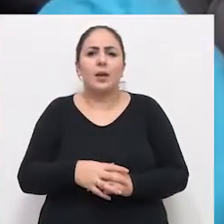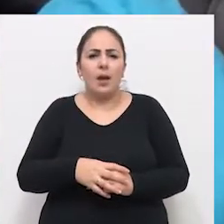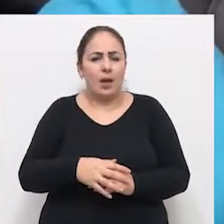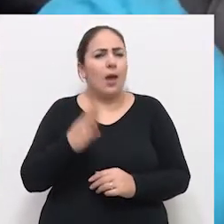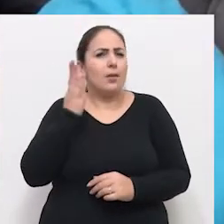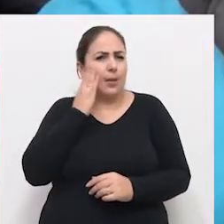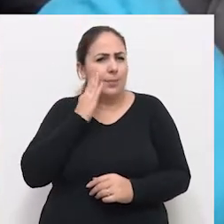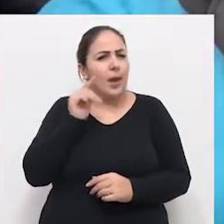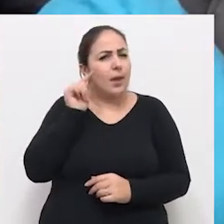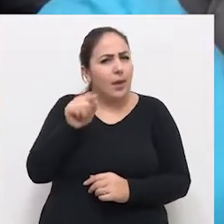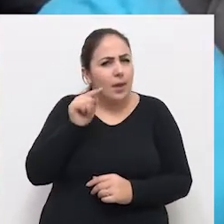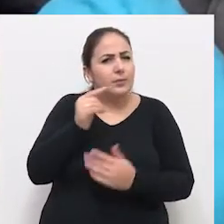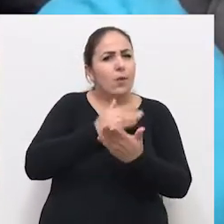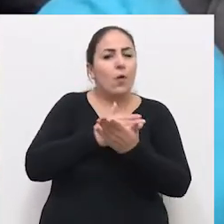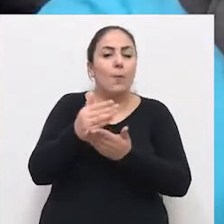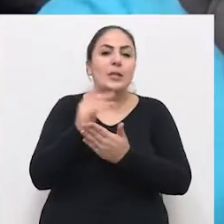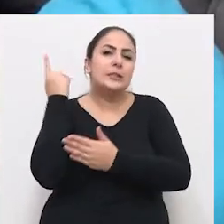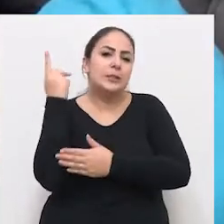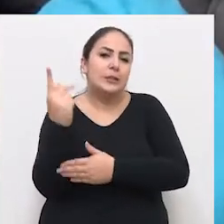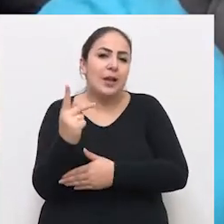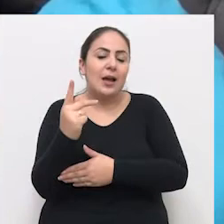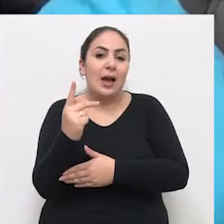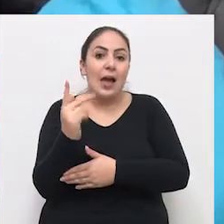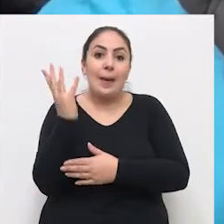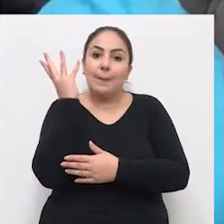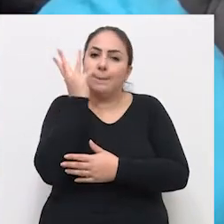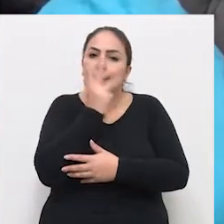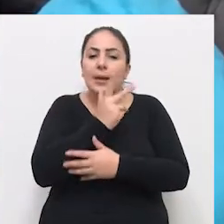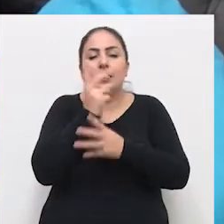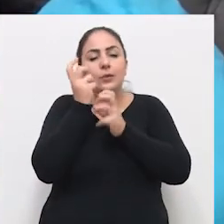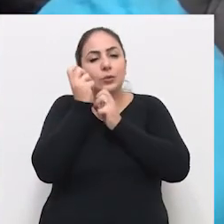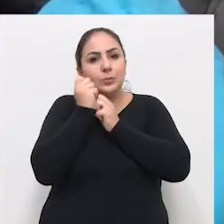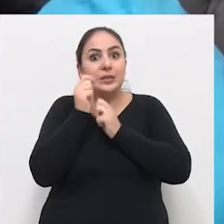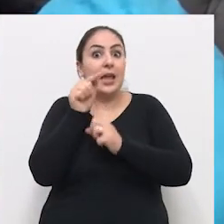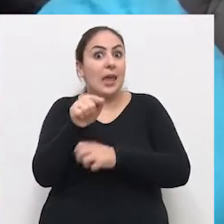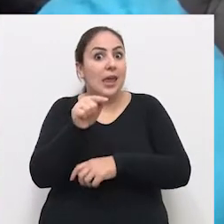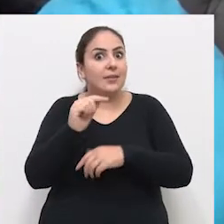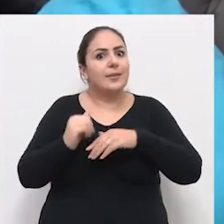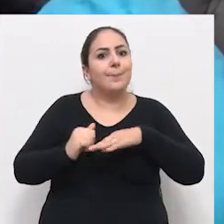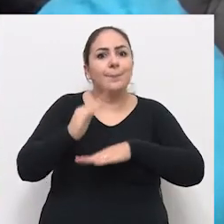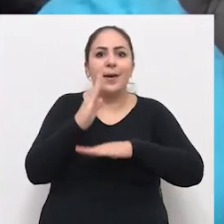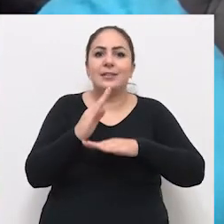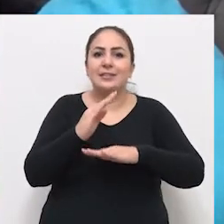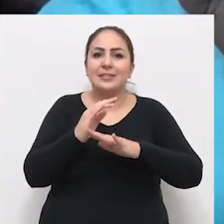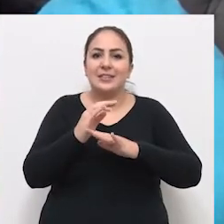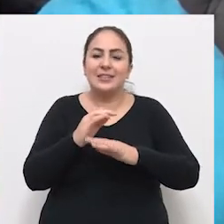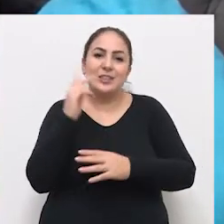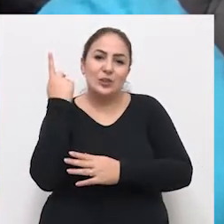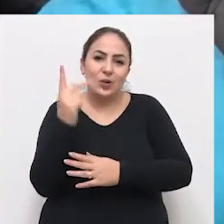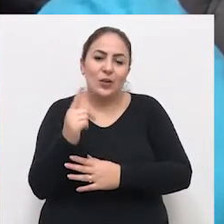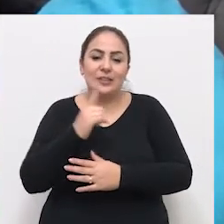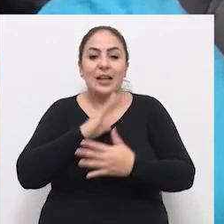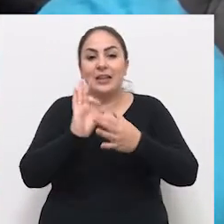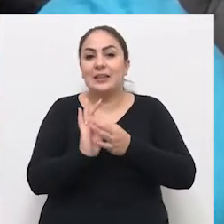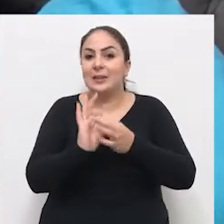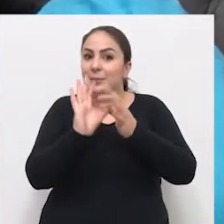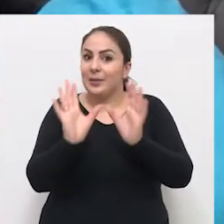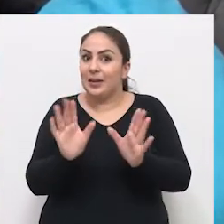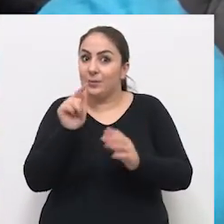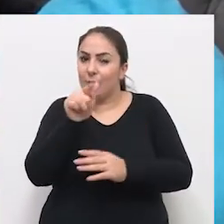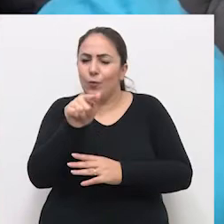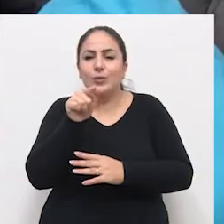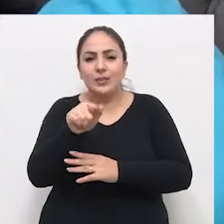Sabia que esse é o início da história de A Bela Adormecida? Essa e outras histórias narradas estão disponíveis